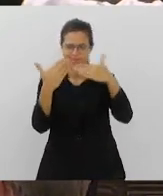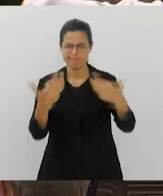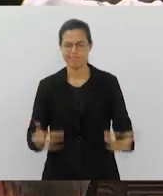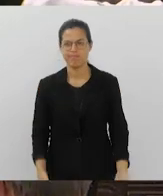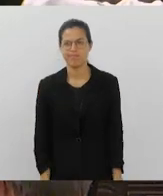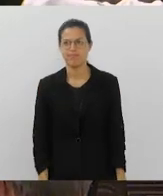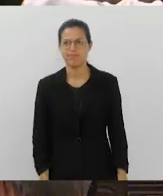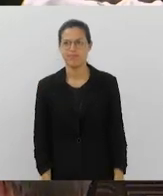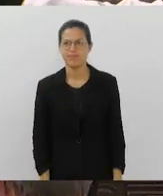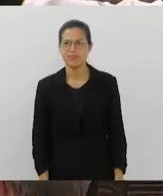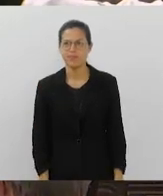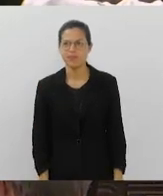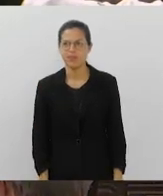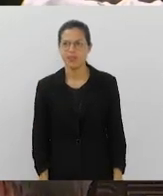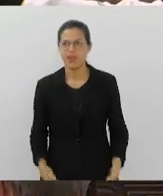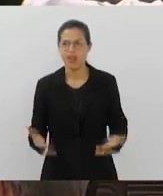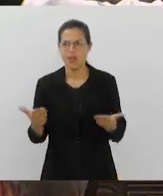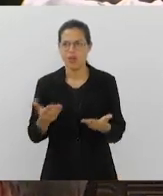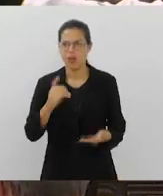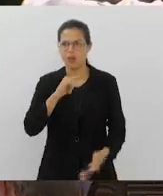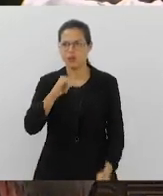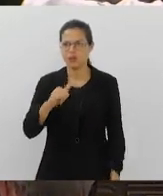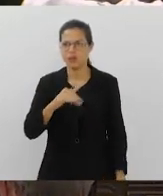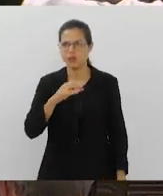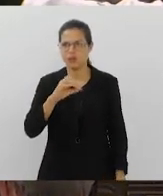Vou passar aqui para o João Alberto Barreto.